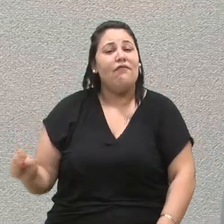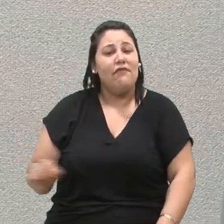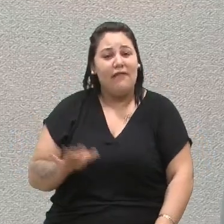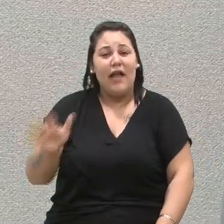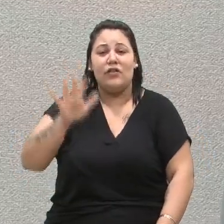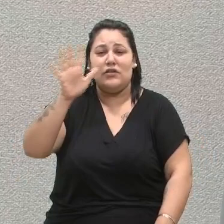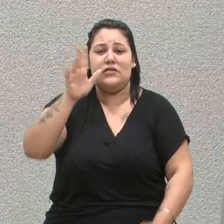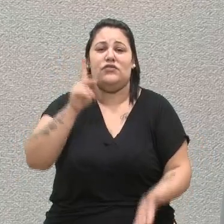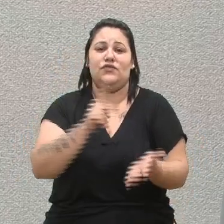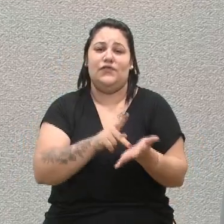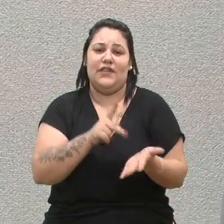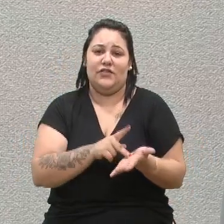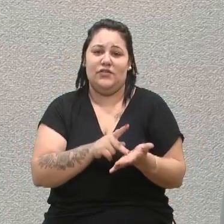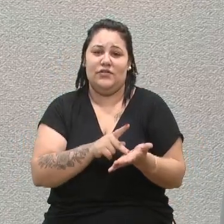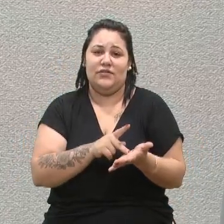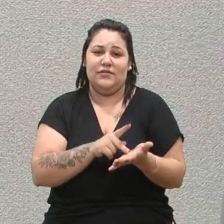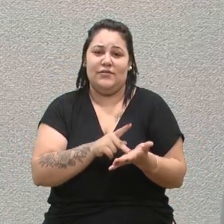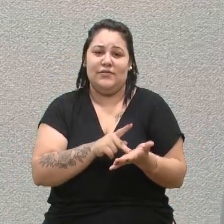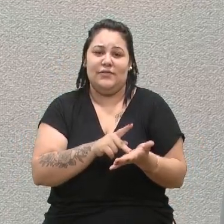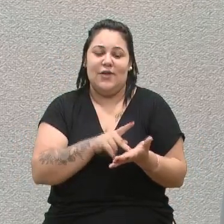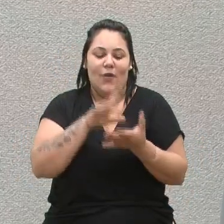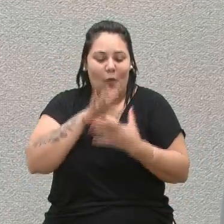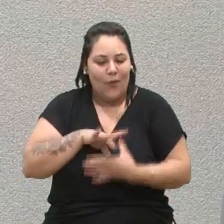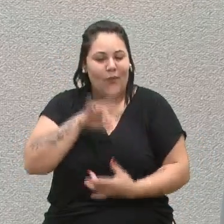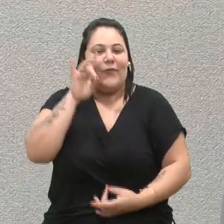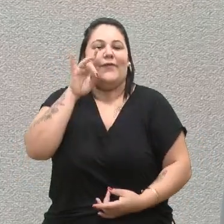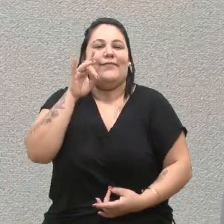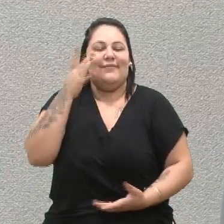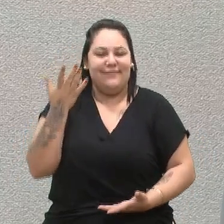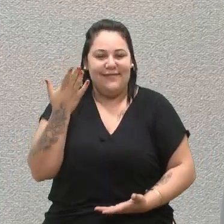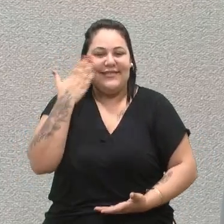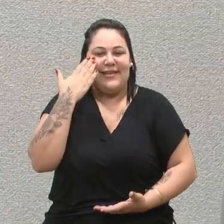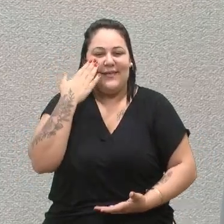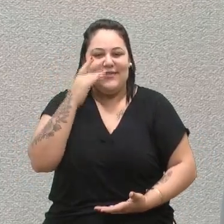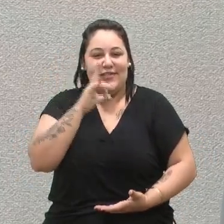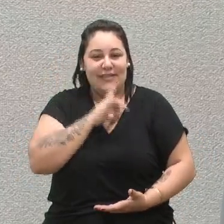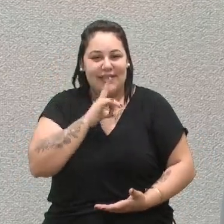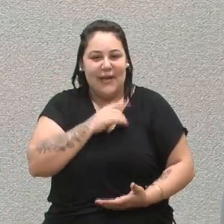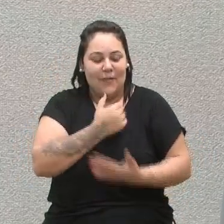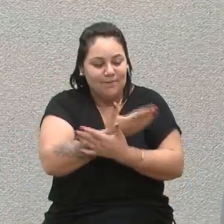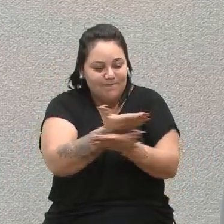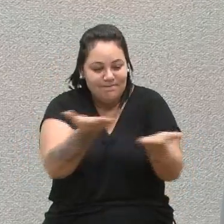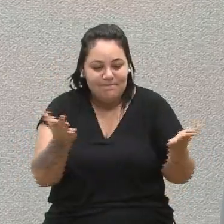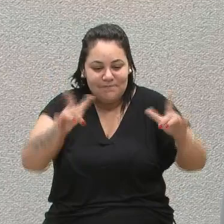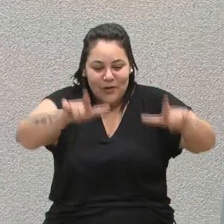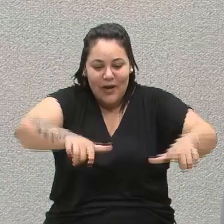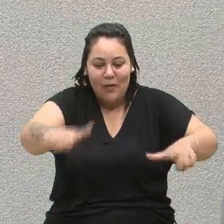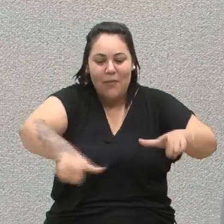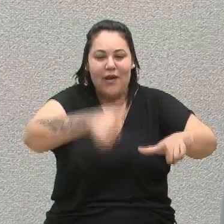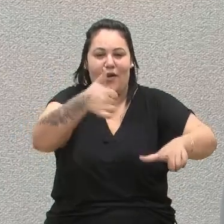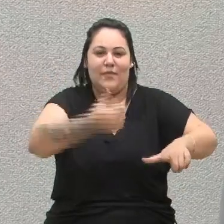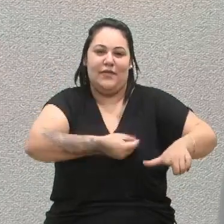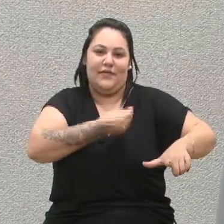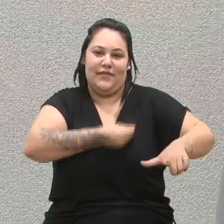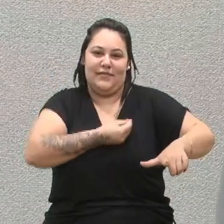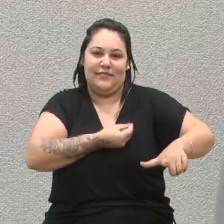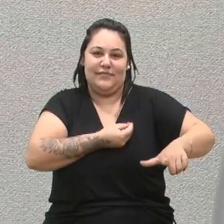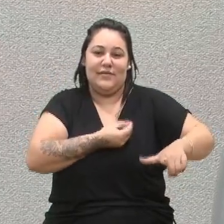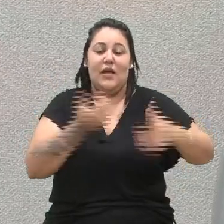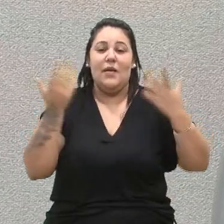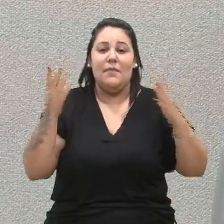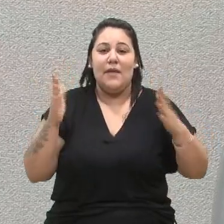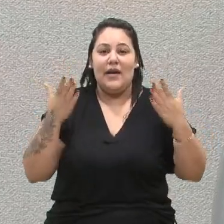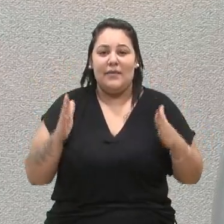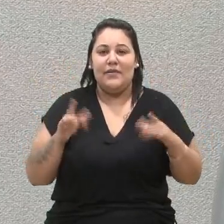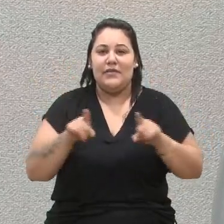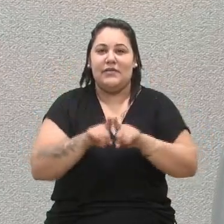vamos dizer assim, o espírito do caxiense, que justamente é de ter um local melhor para se viver. Parabéns também ao empreendimento